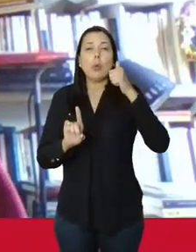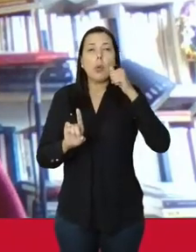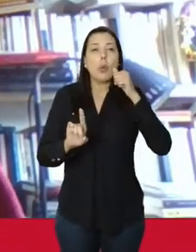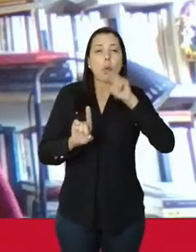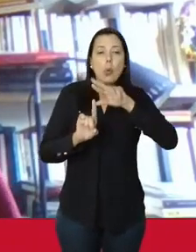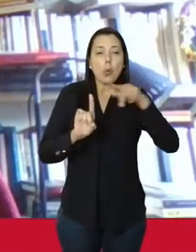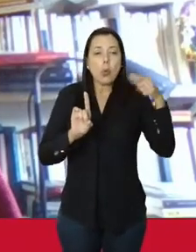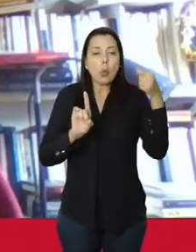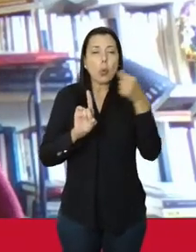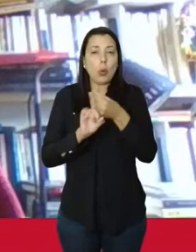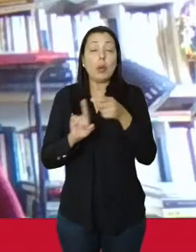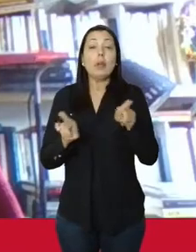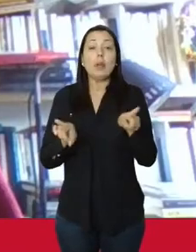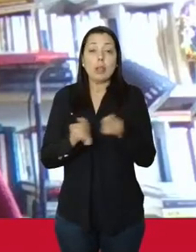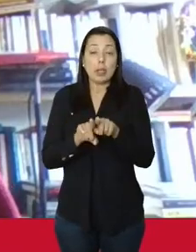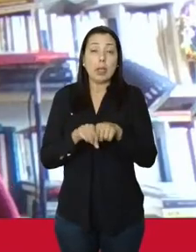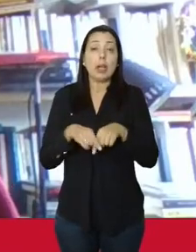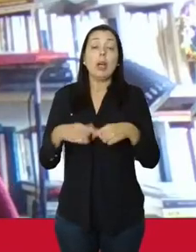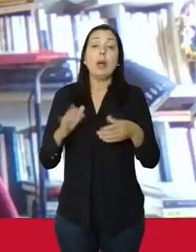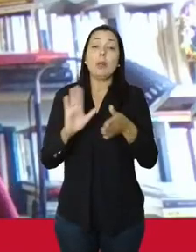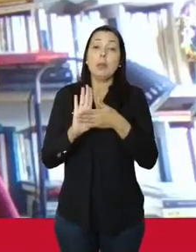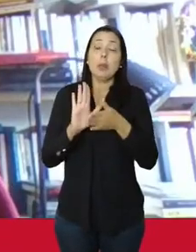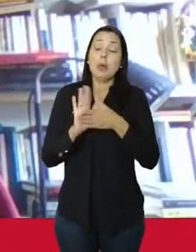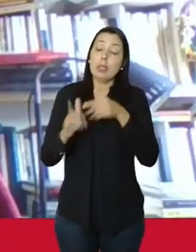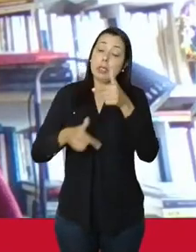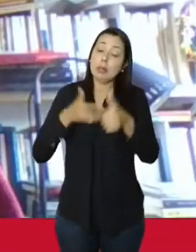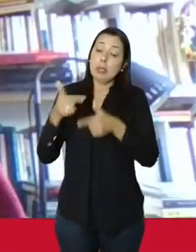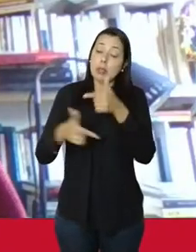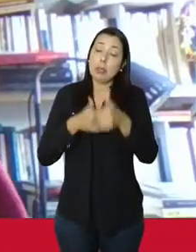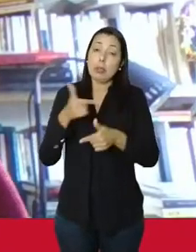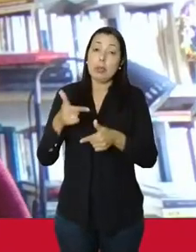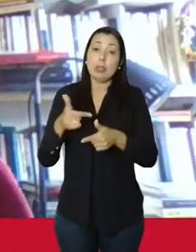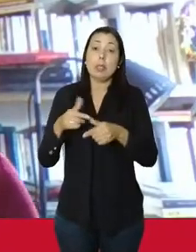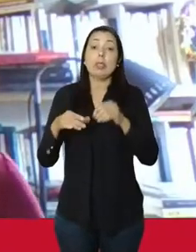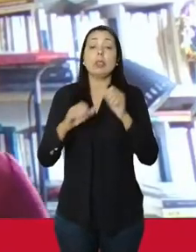a PEC das trabalhadoras domésticas,